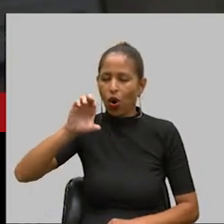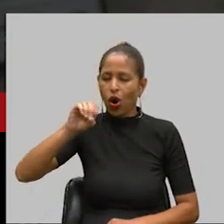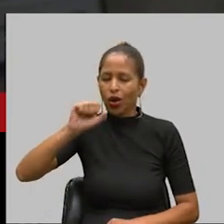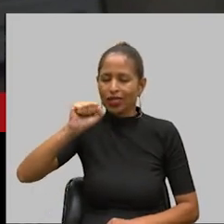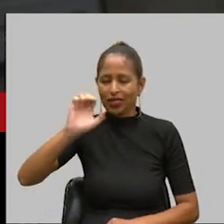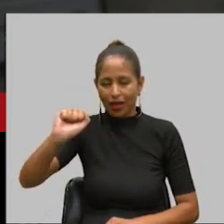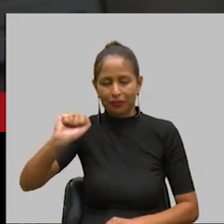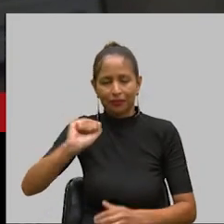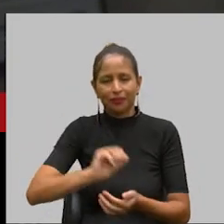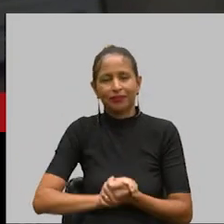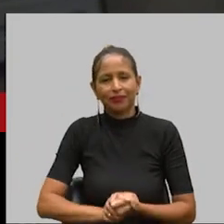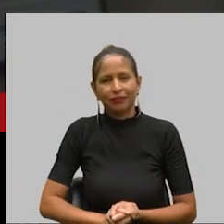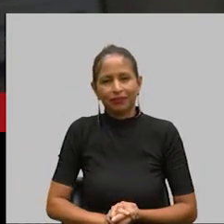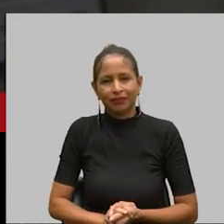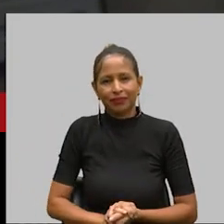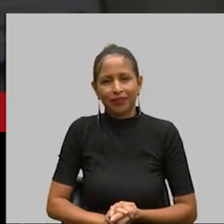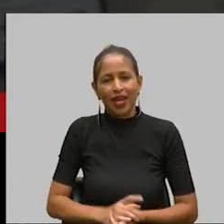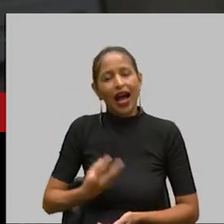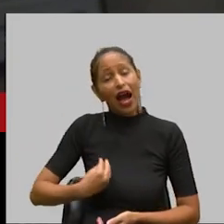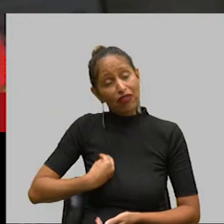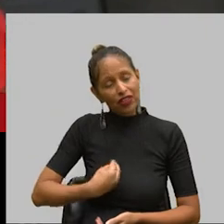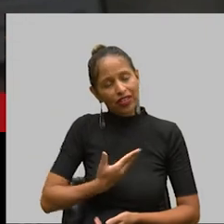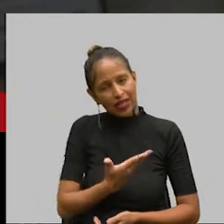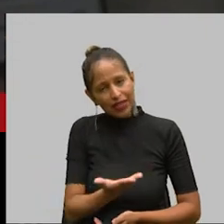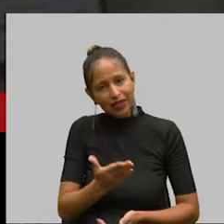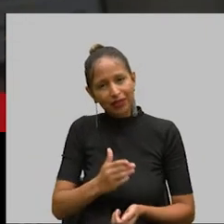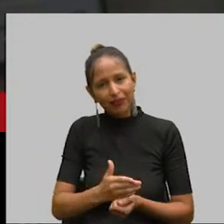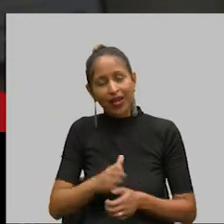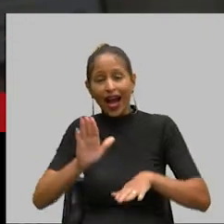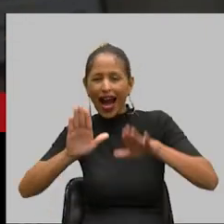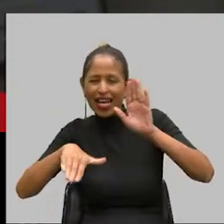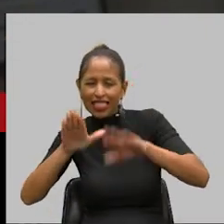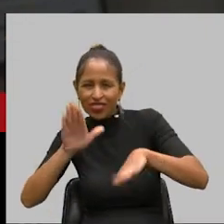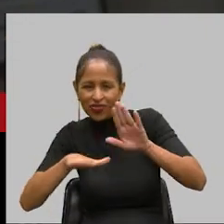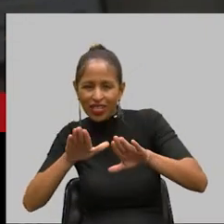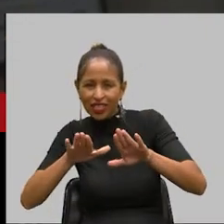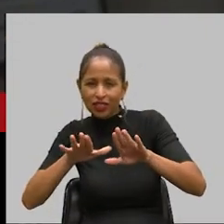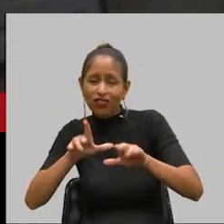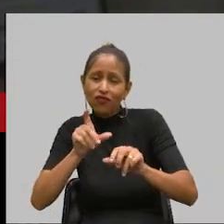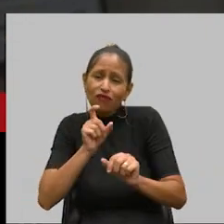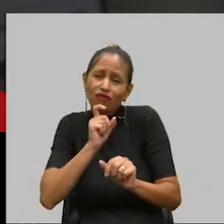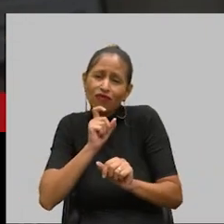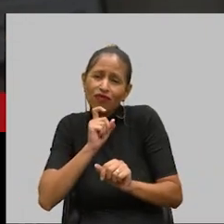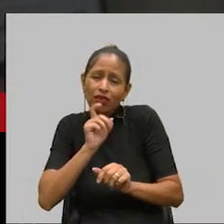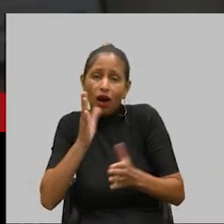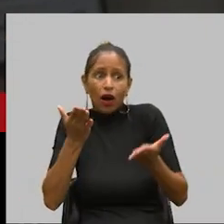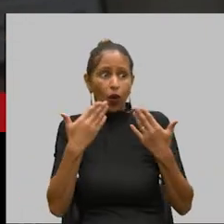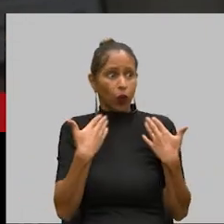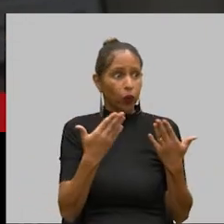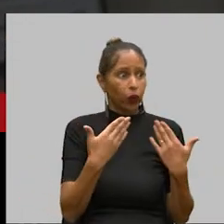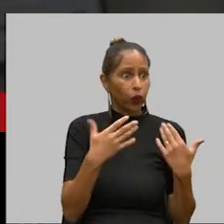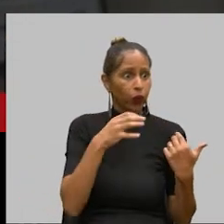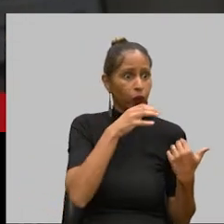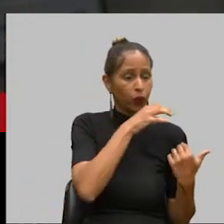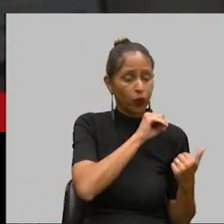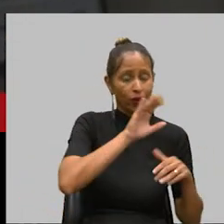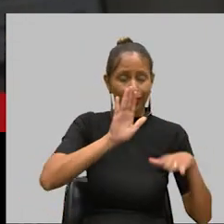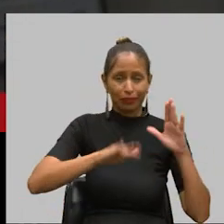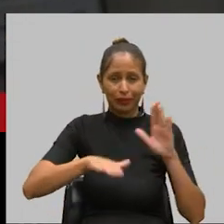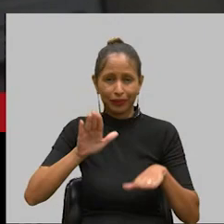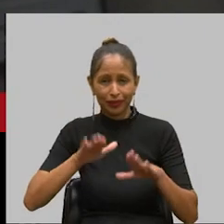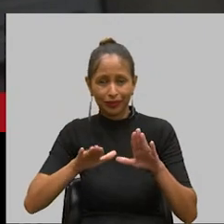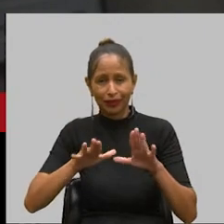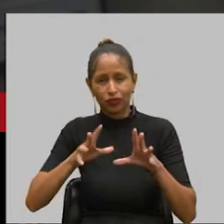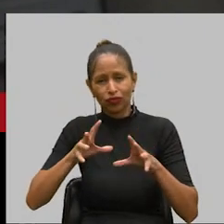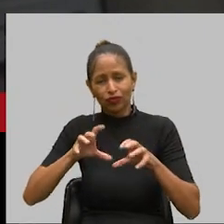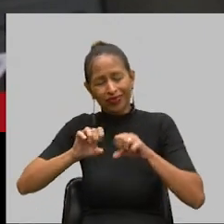eh veja bem a vida é assim às vezes esfria às vezes esquenta às vezes